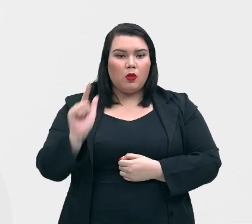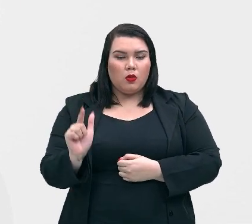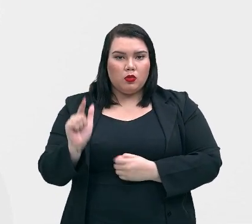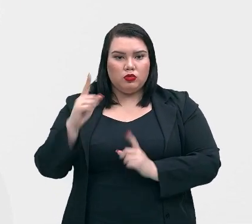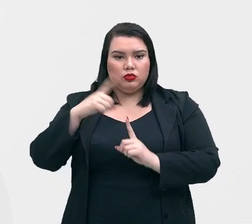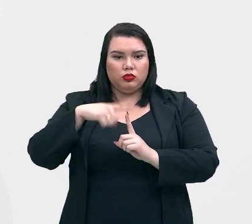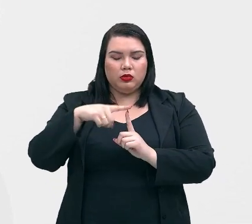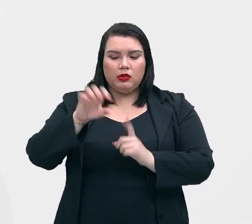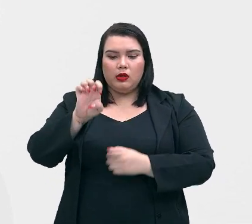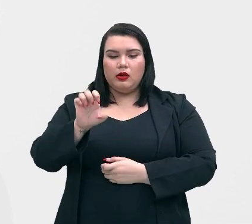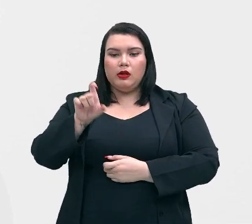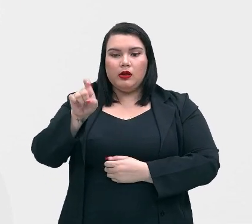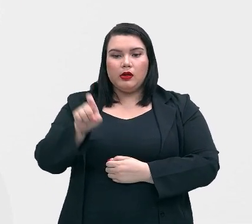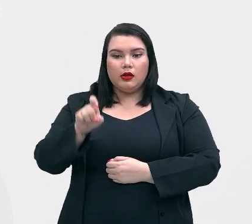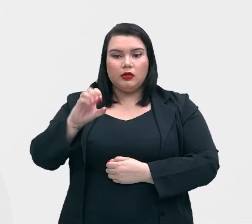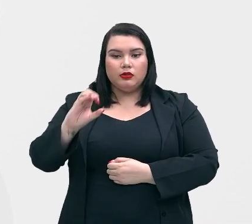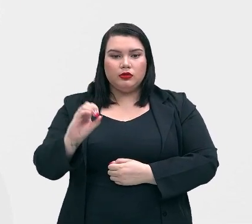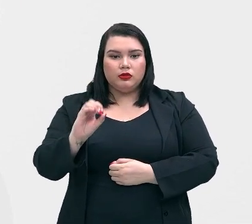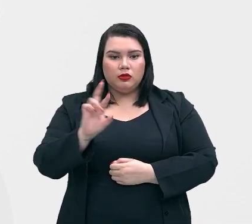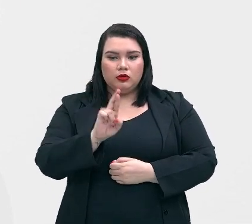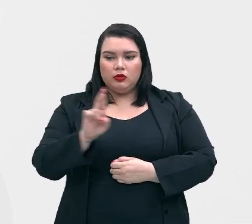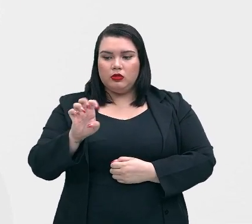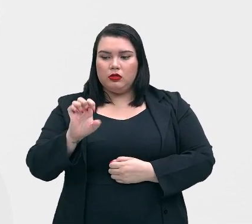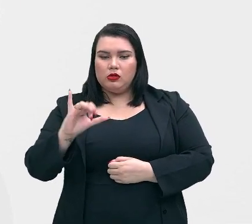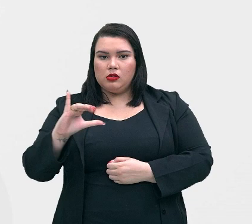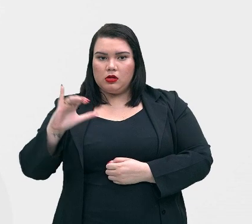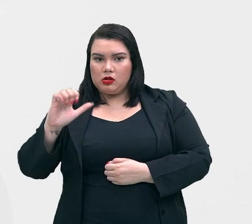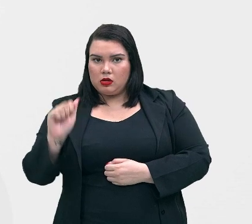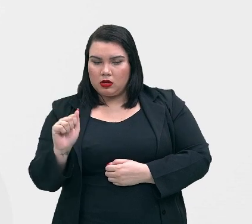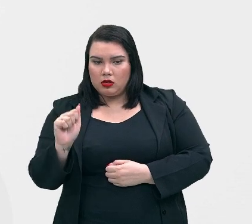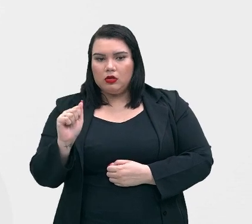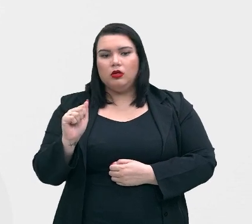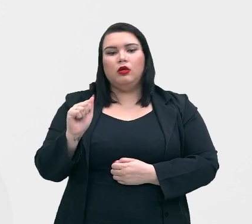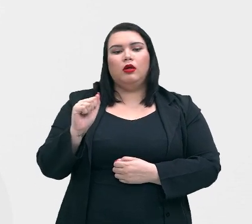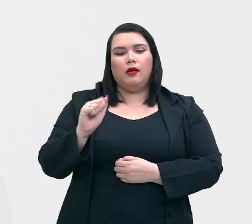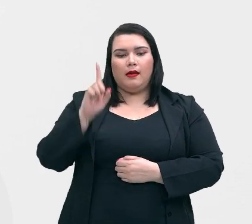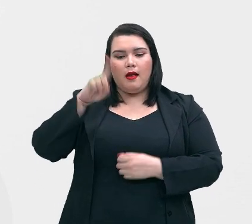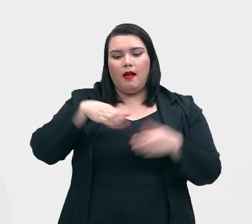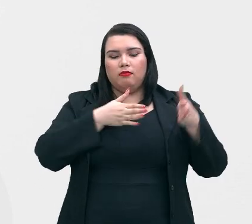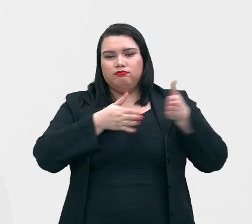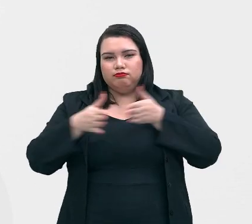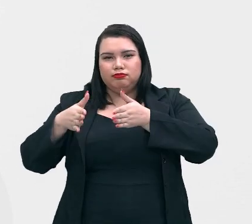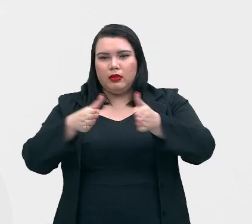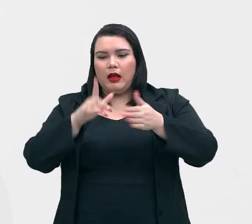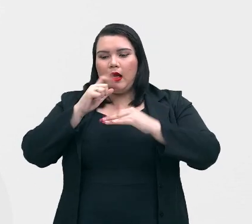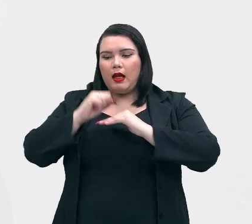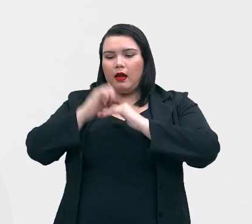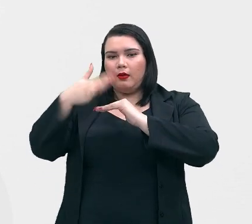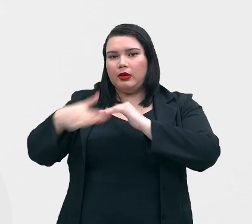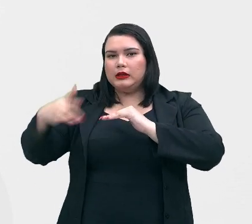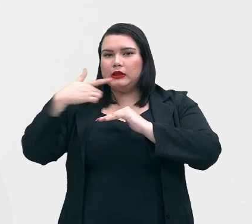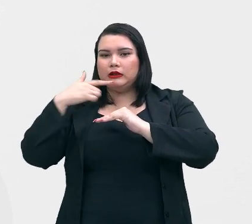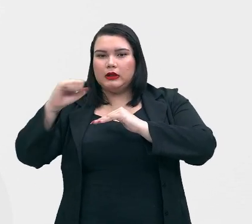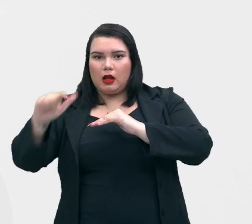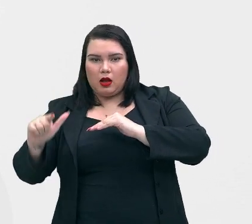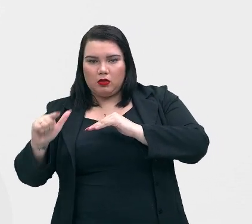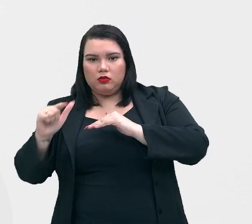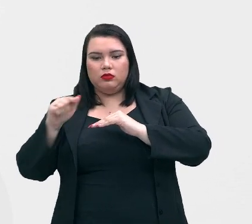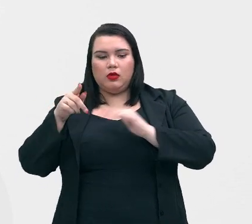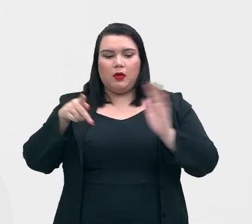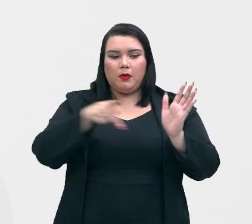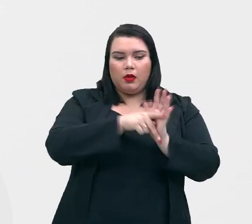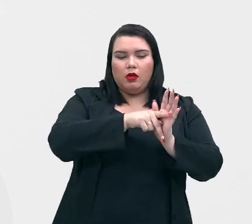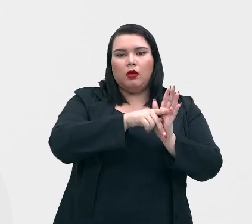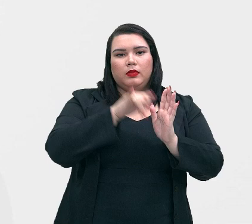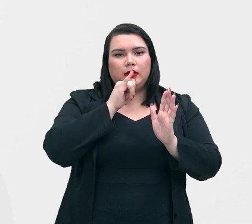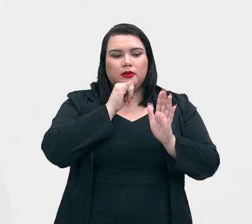hidrográfica exorreica, tá? Ele já vai desaguar no mar. É diferente do endorreico. O endorreico fica